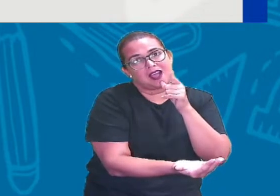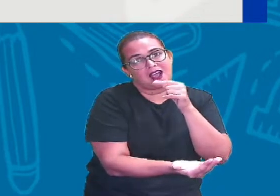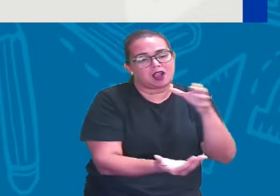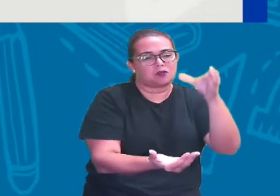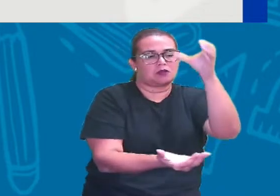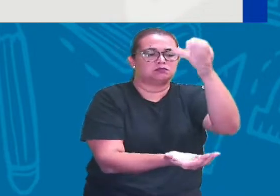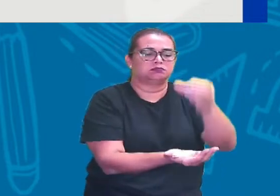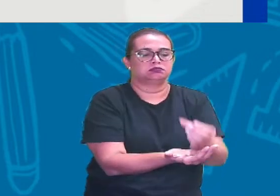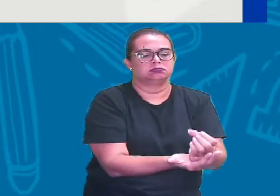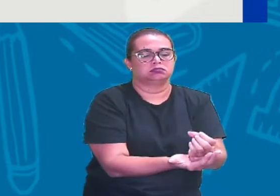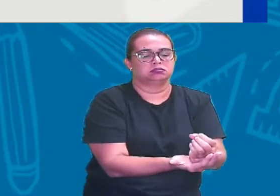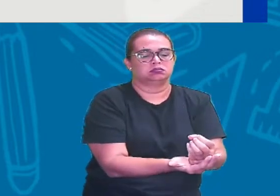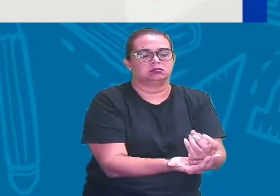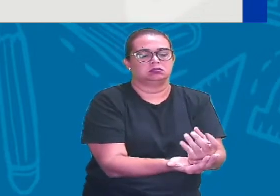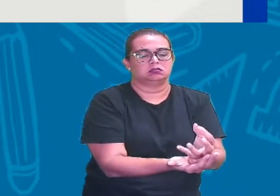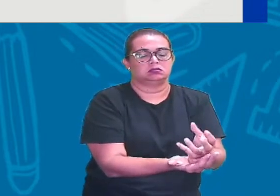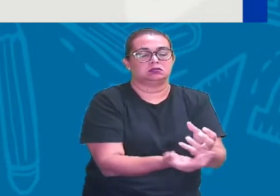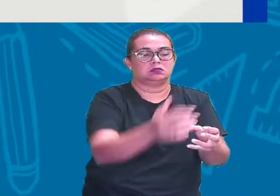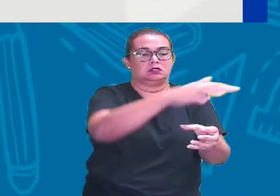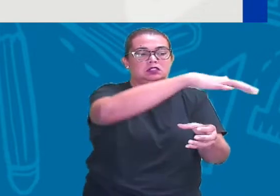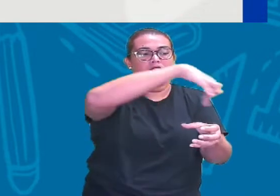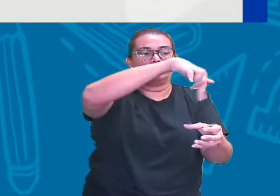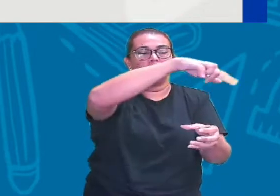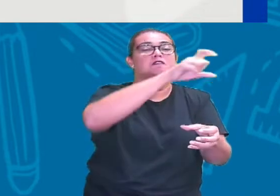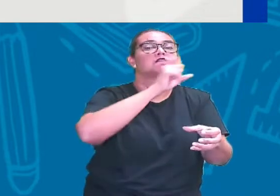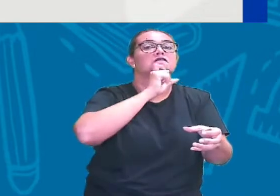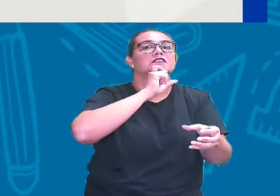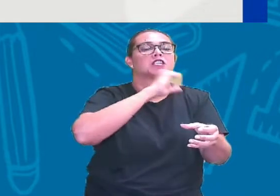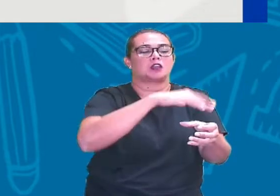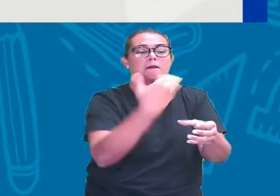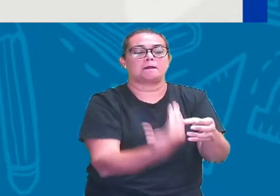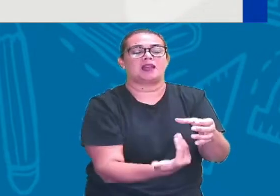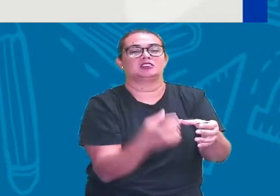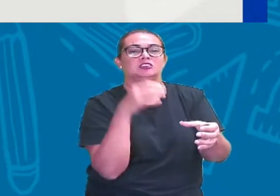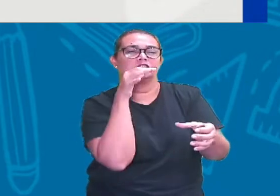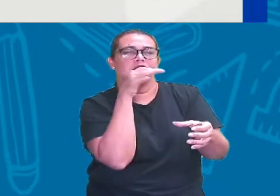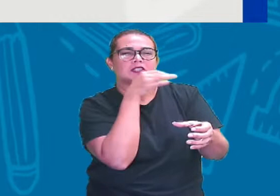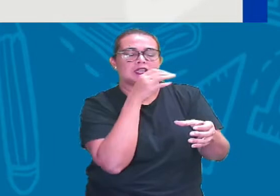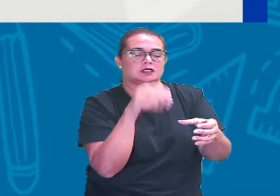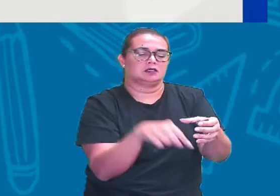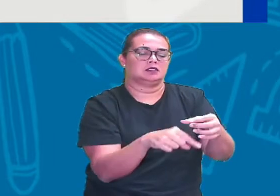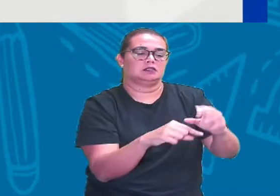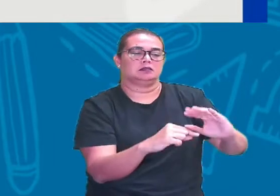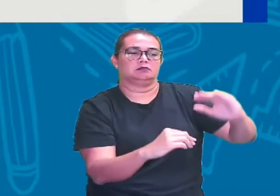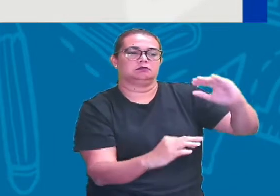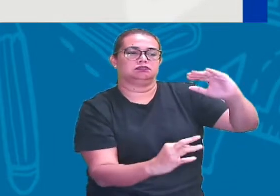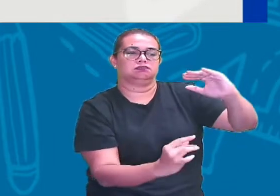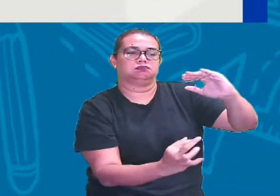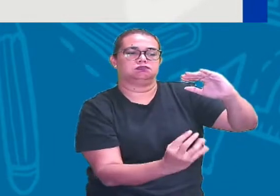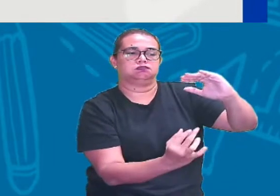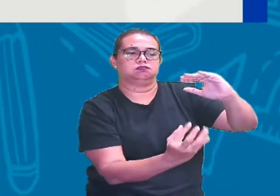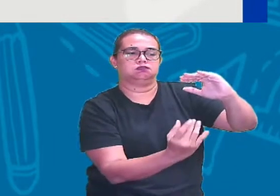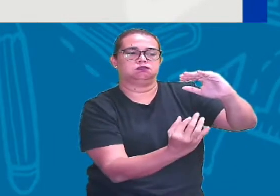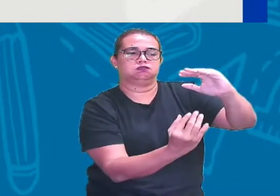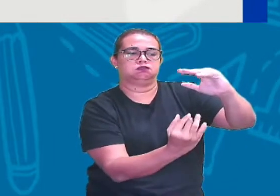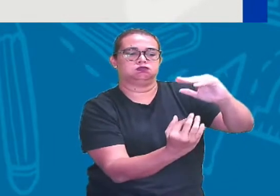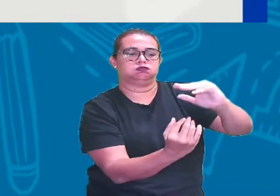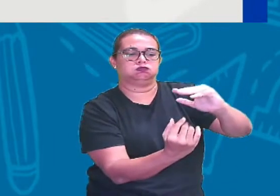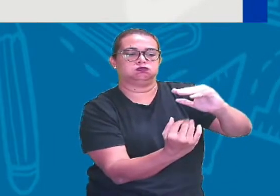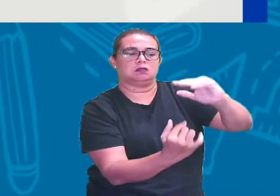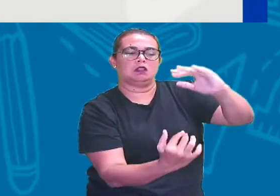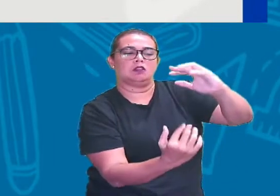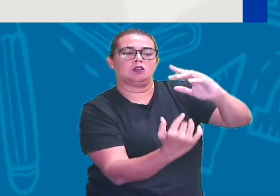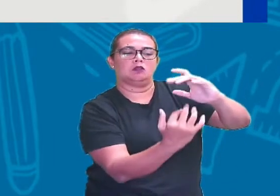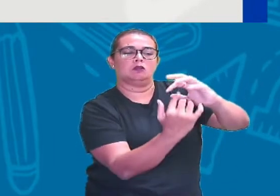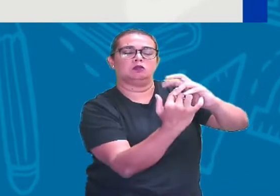descer. Quando desce, tá bom? Quando descer, o que vai acontecer? Vai haver uma condução. Então o